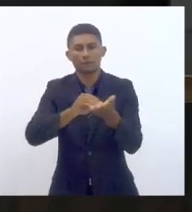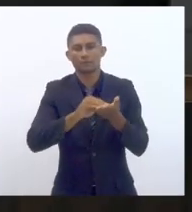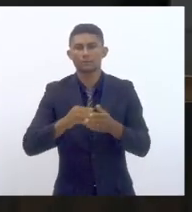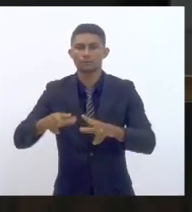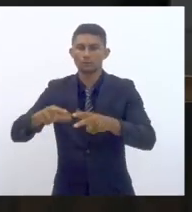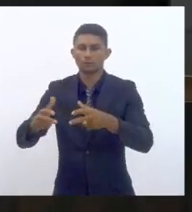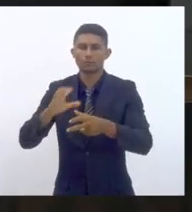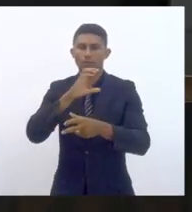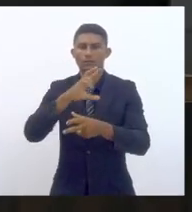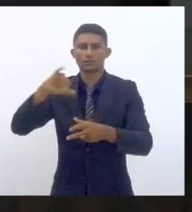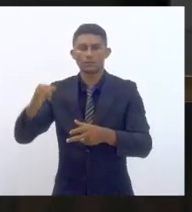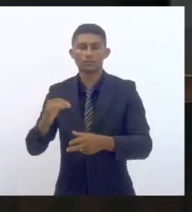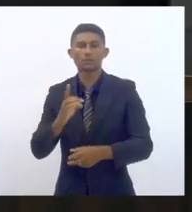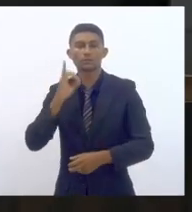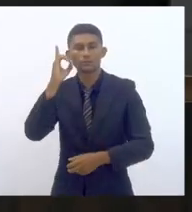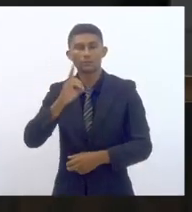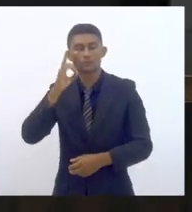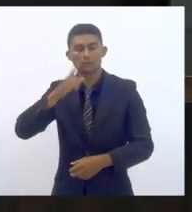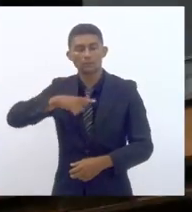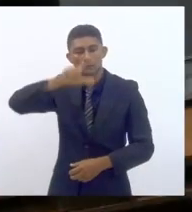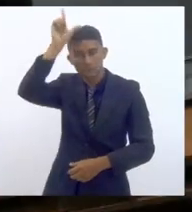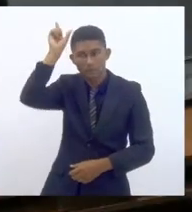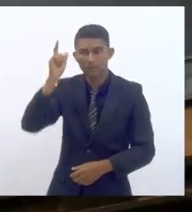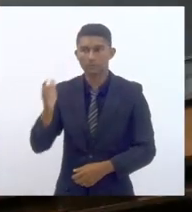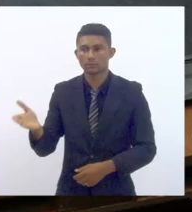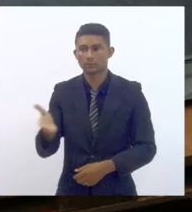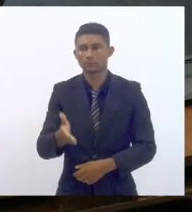pela Comissão de Constituição e Justiça, deputado Luiz Paulo.